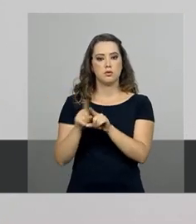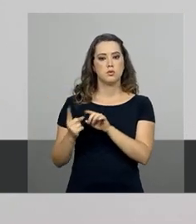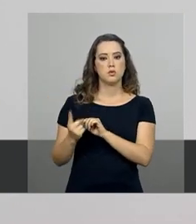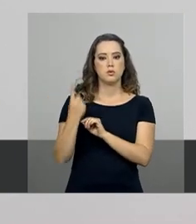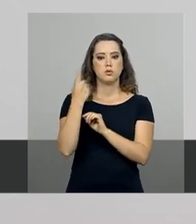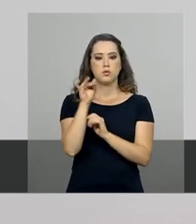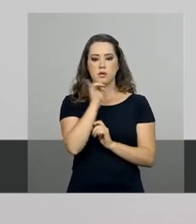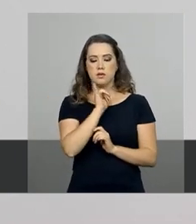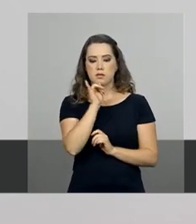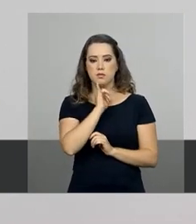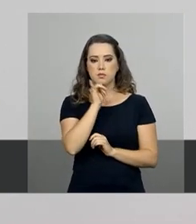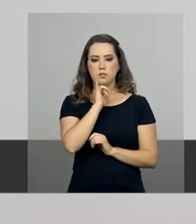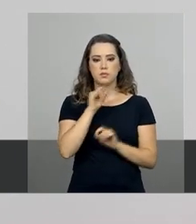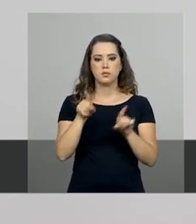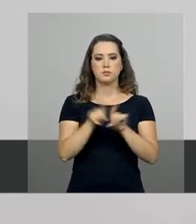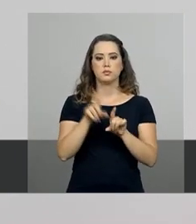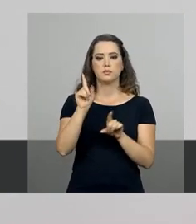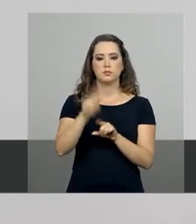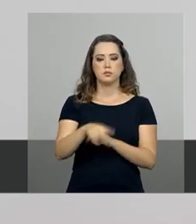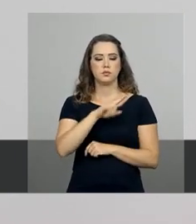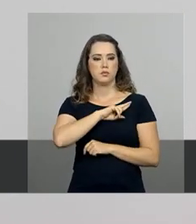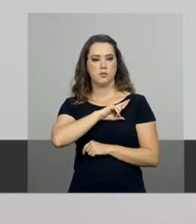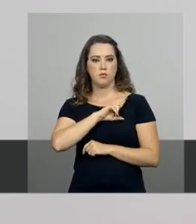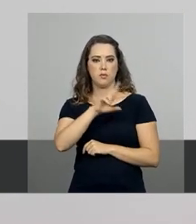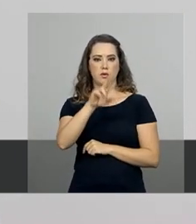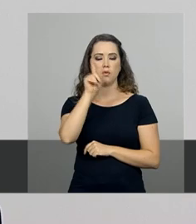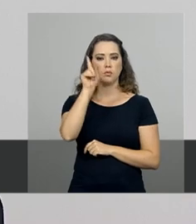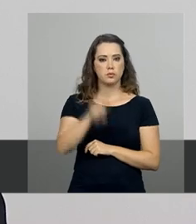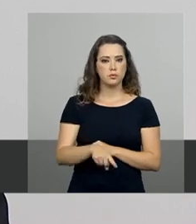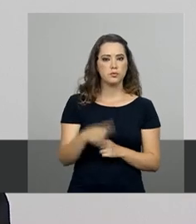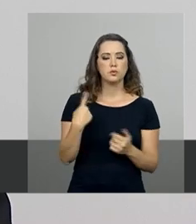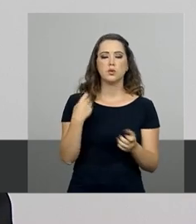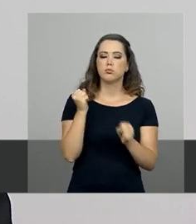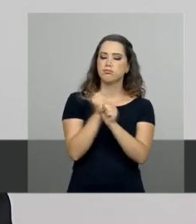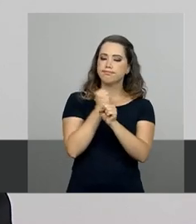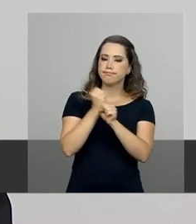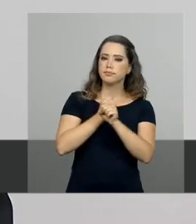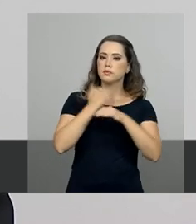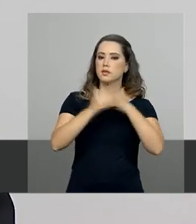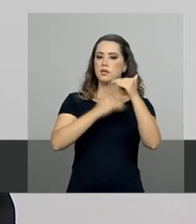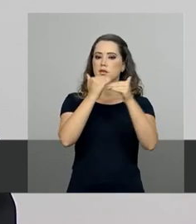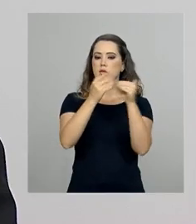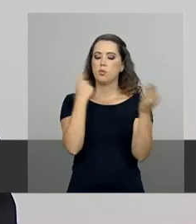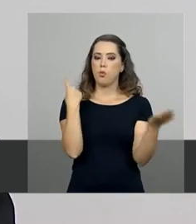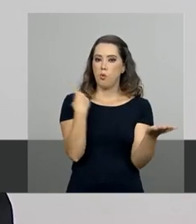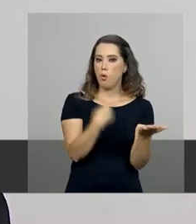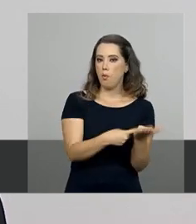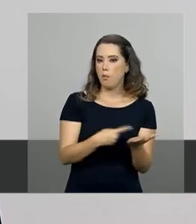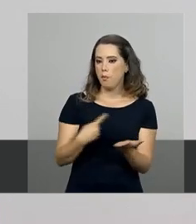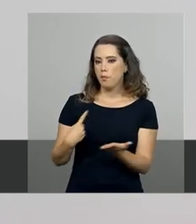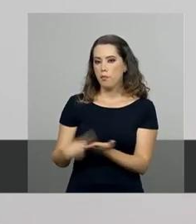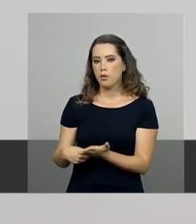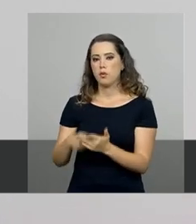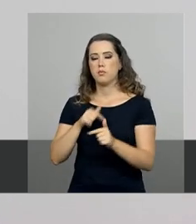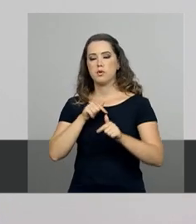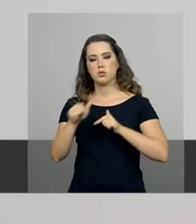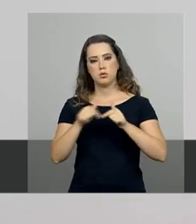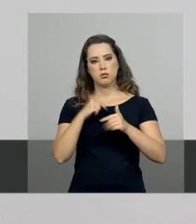exemplo cuja responsabilidade e construção foi um trabalho exatamente